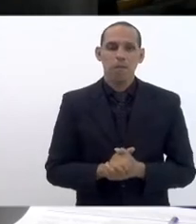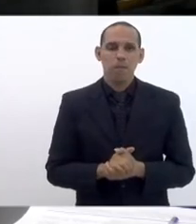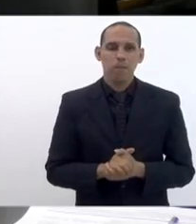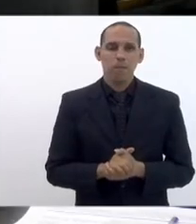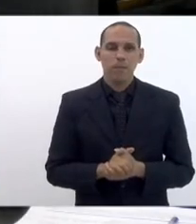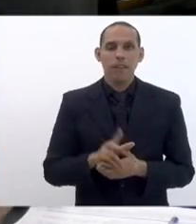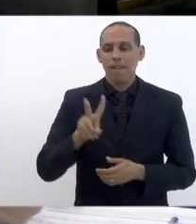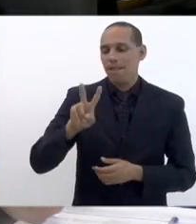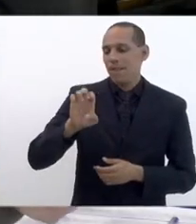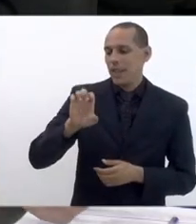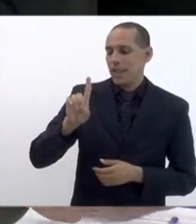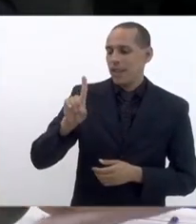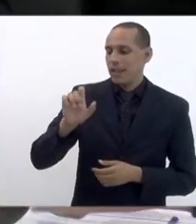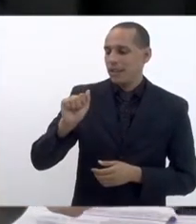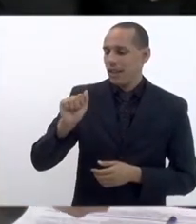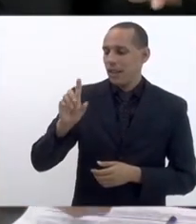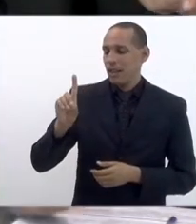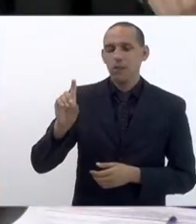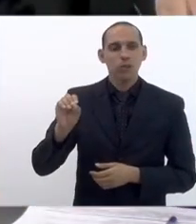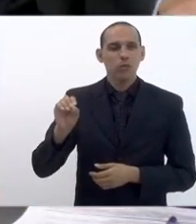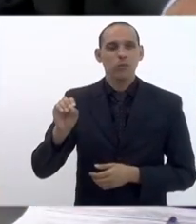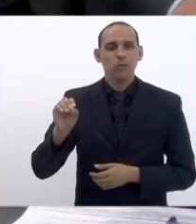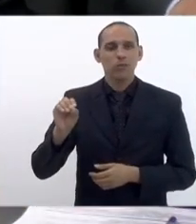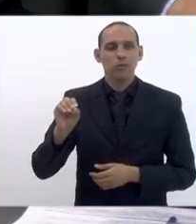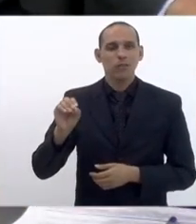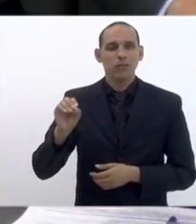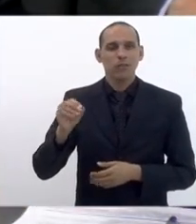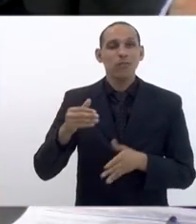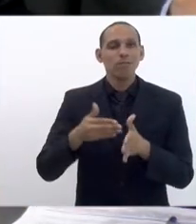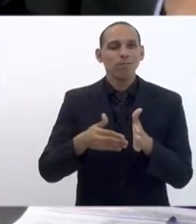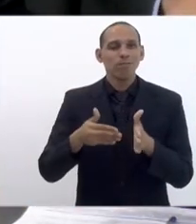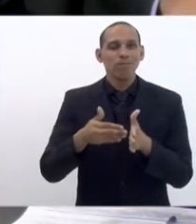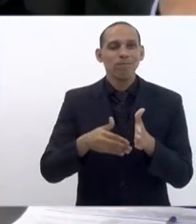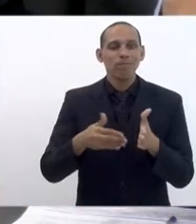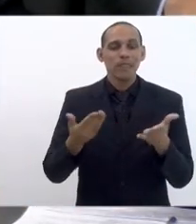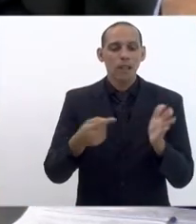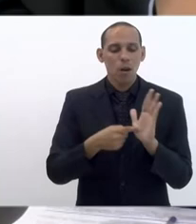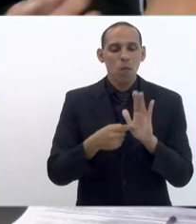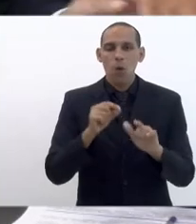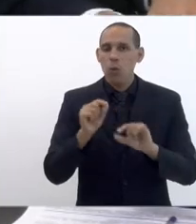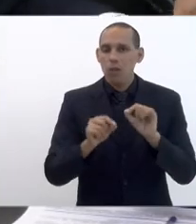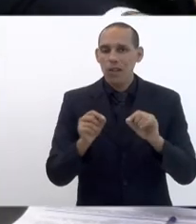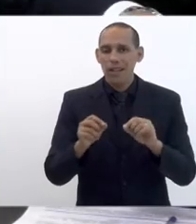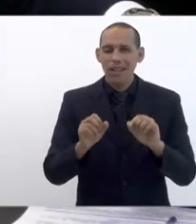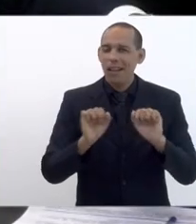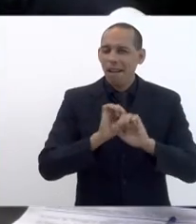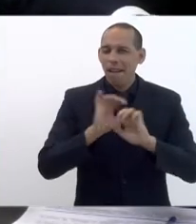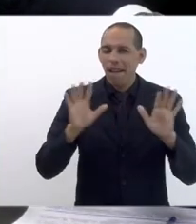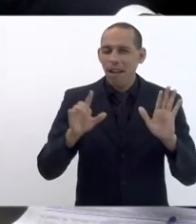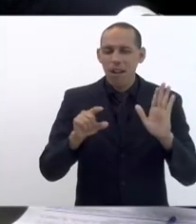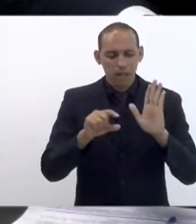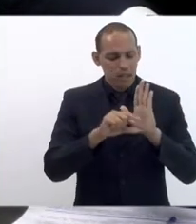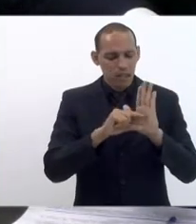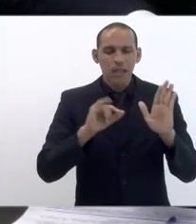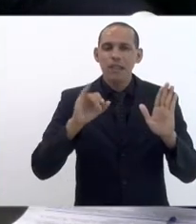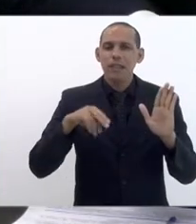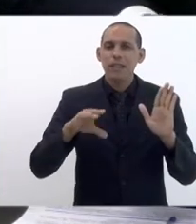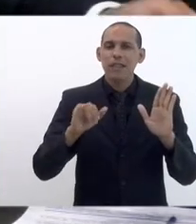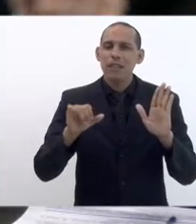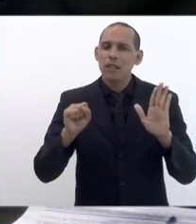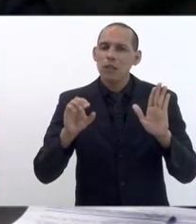aí ele aponta claramente aqui o inciso. No inciso, qual é o número do inciso?